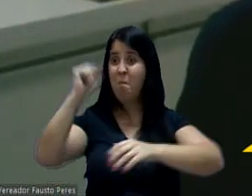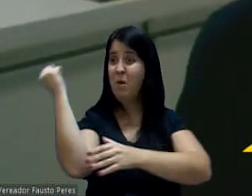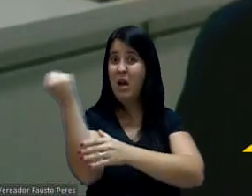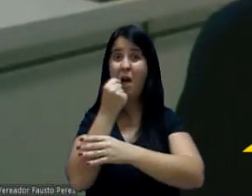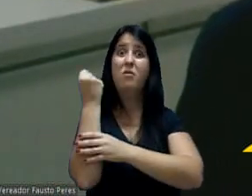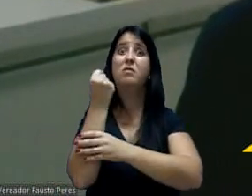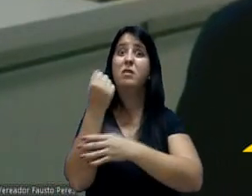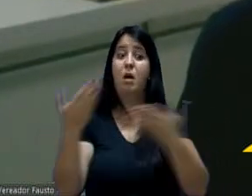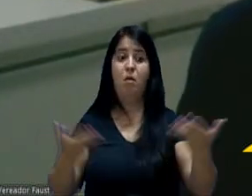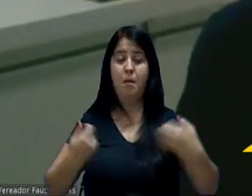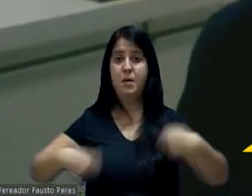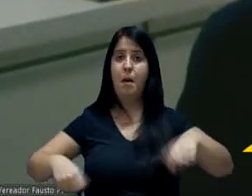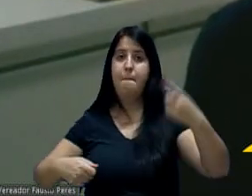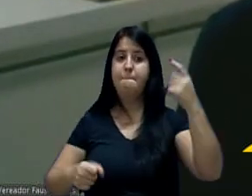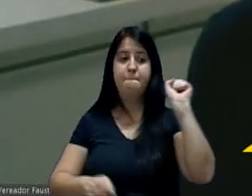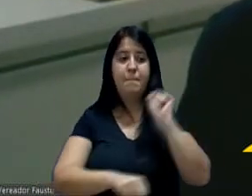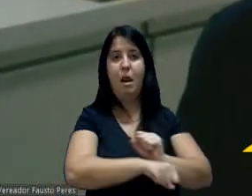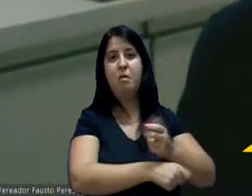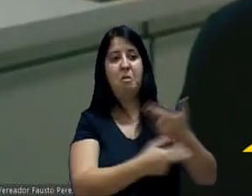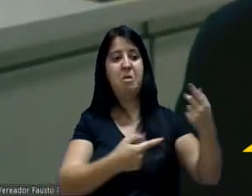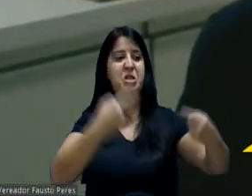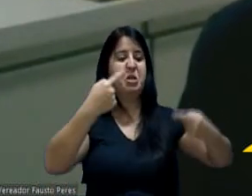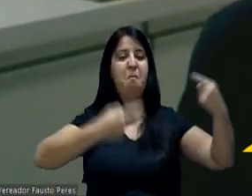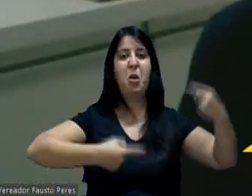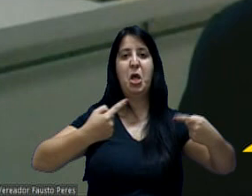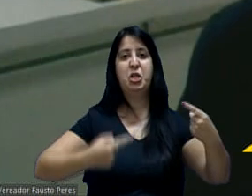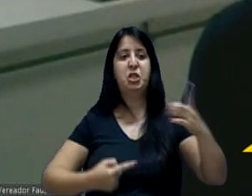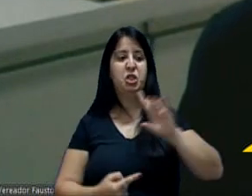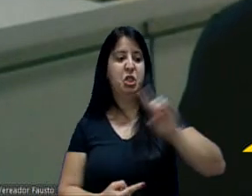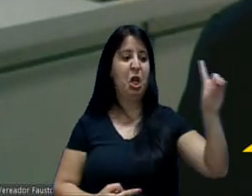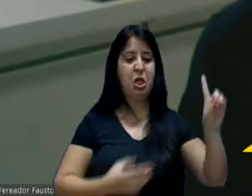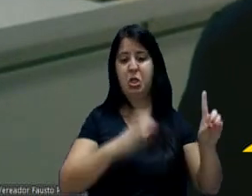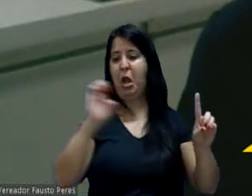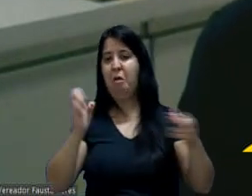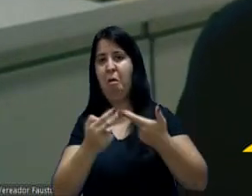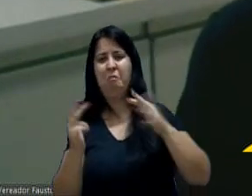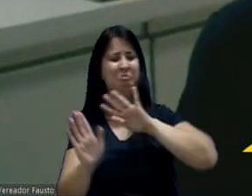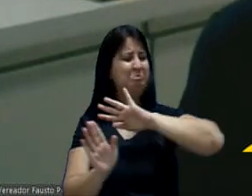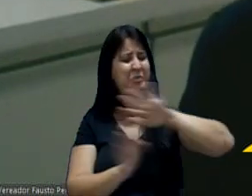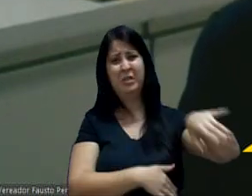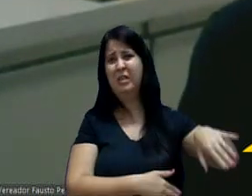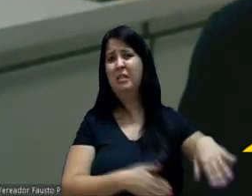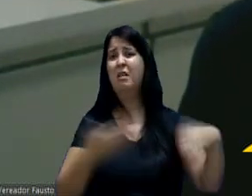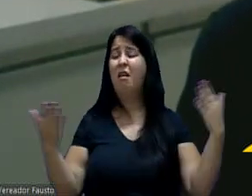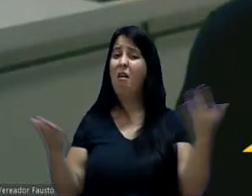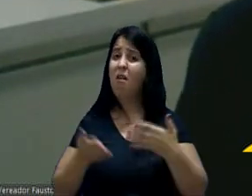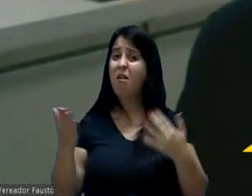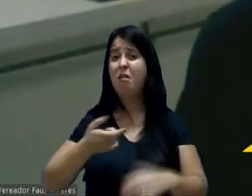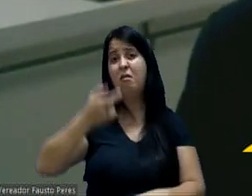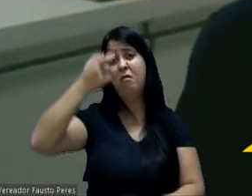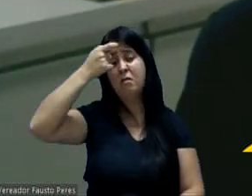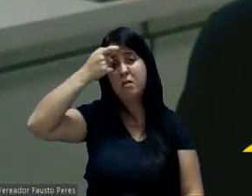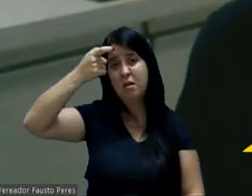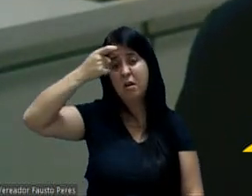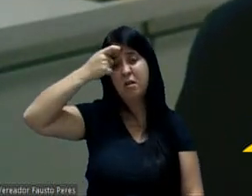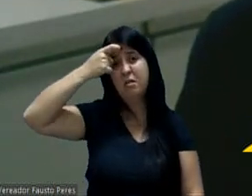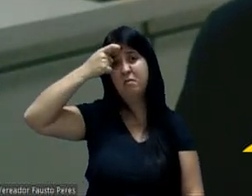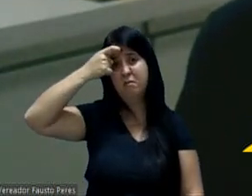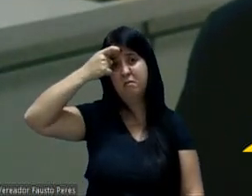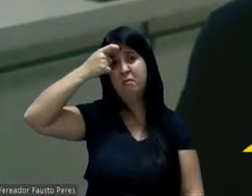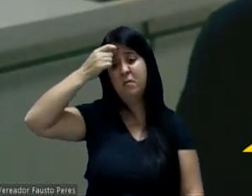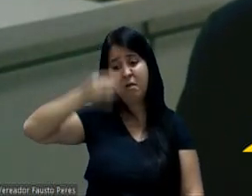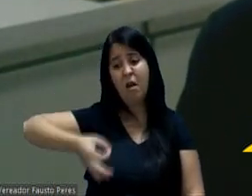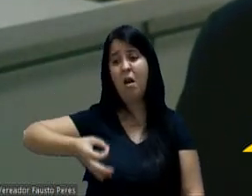política de lado agora, né? Nem conservador, nem direita, nem extrema esquerda, não. Agora é consciência, praticar aí, né,